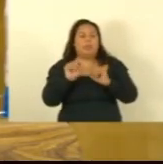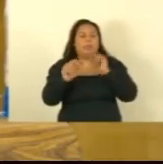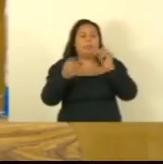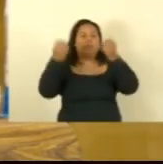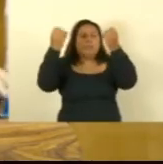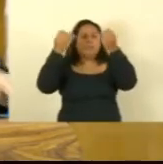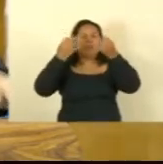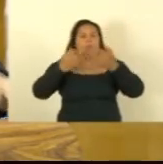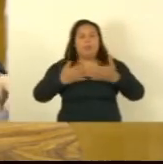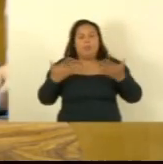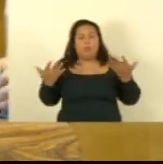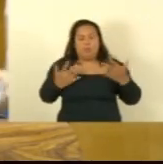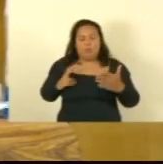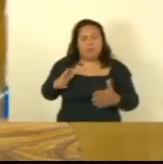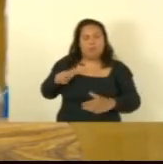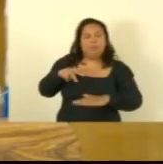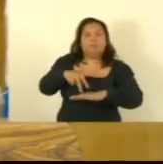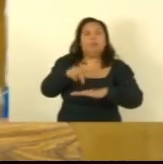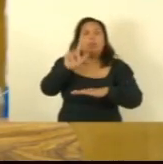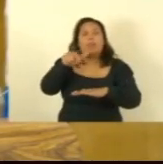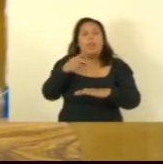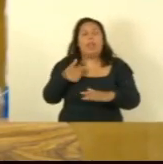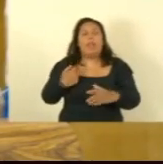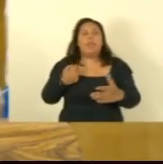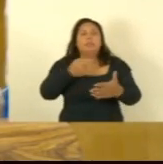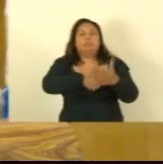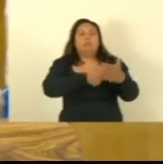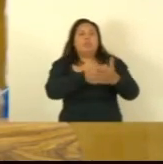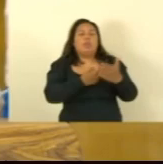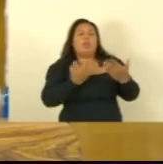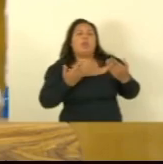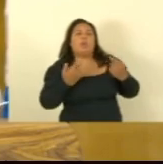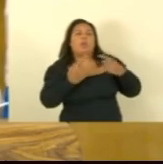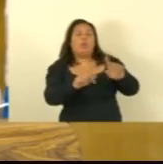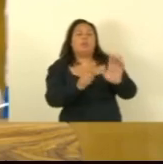aqui é a luta contra as ideologias.